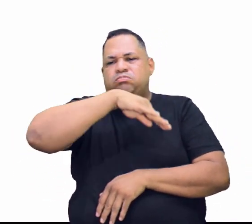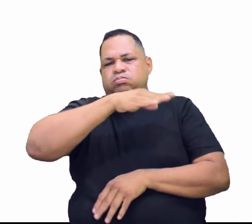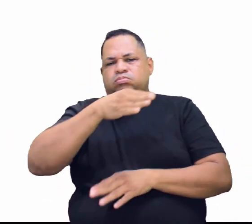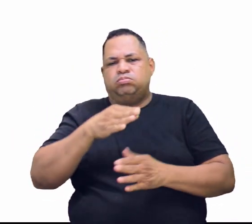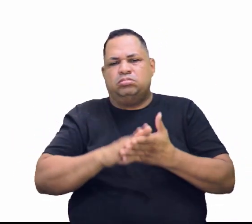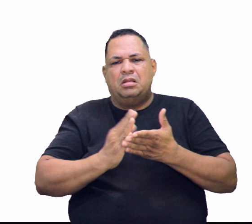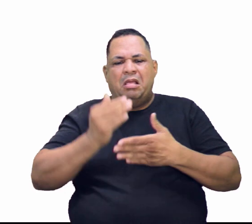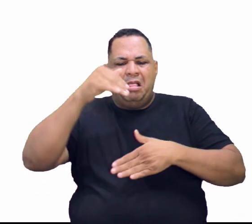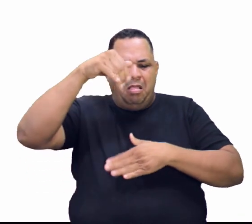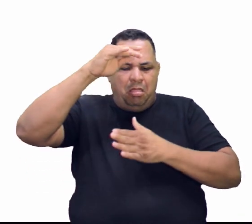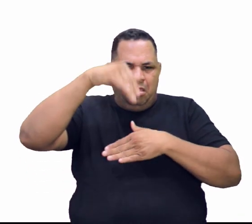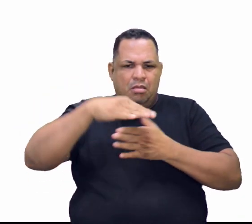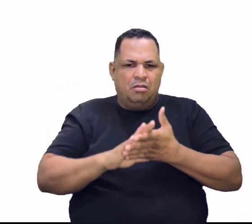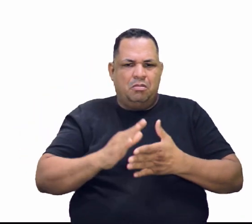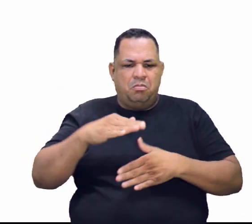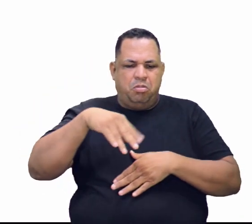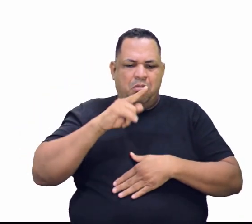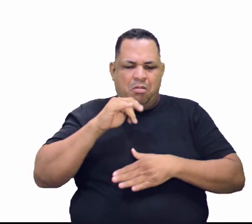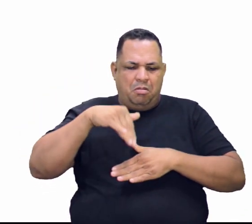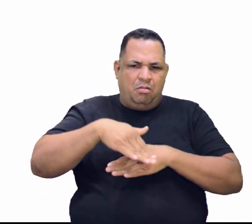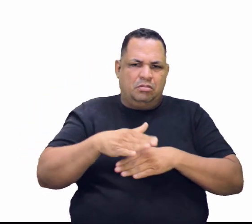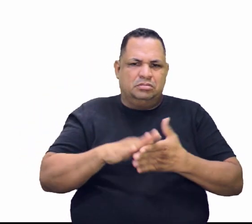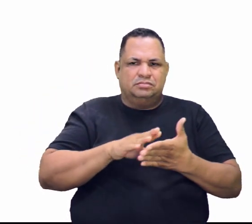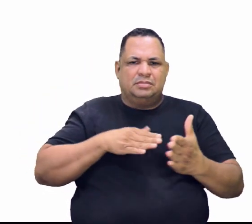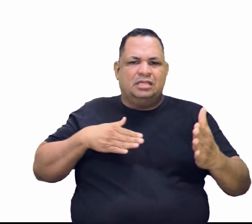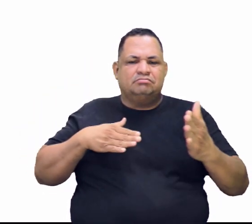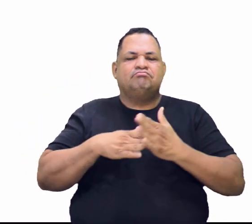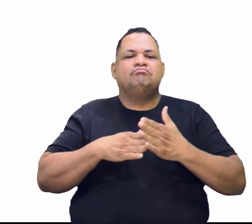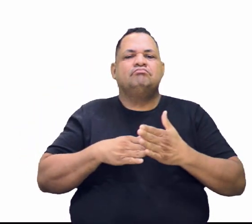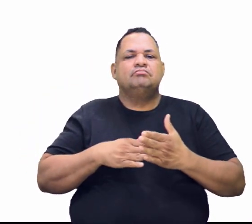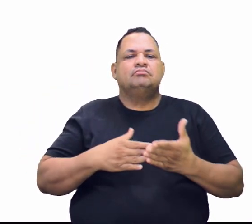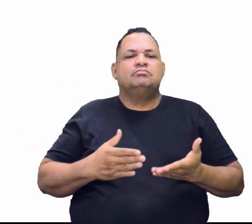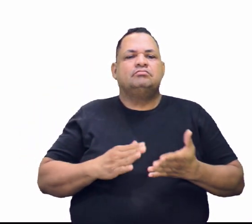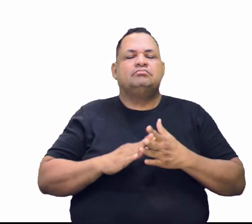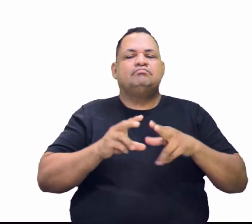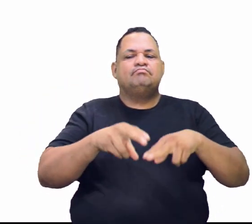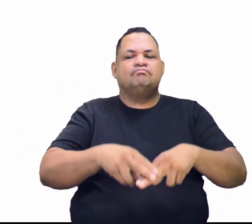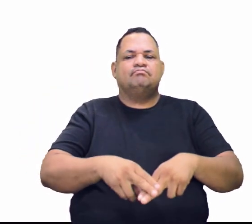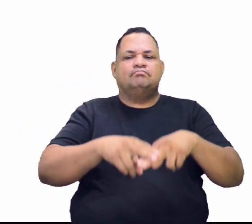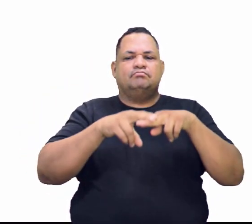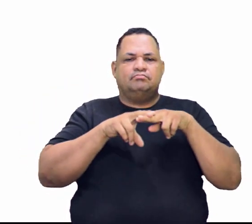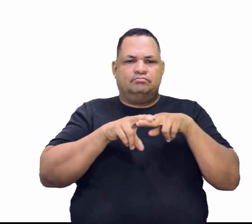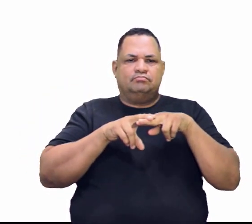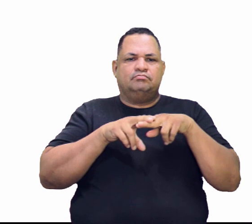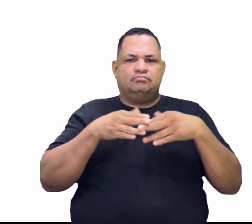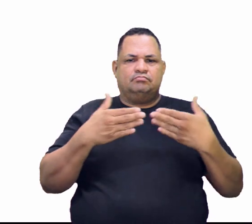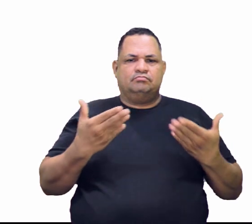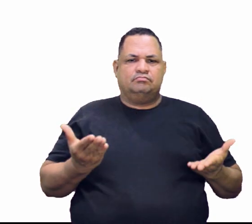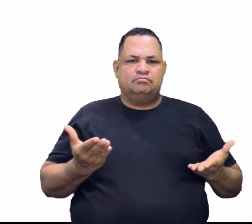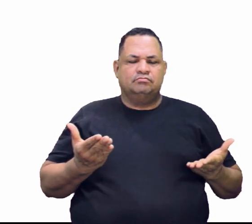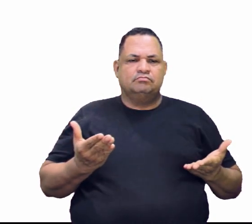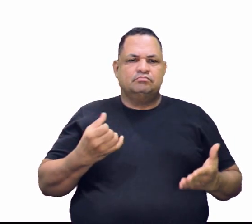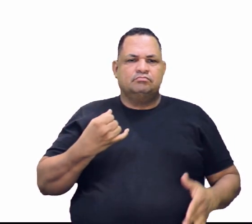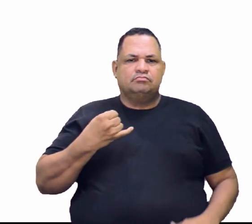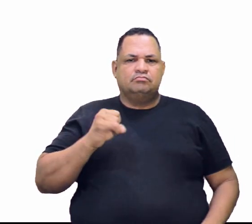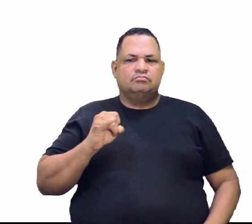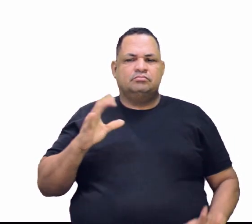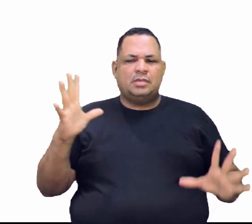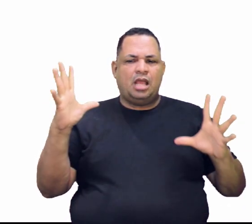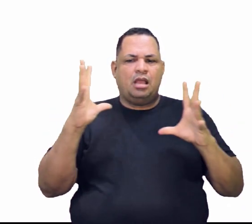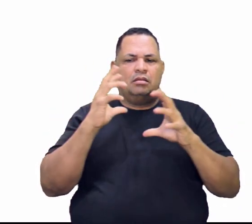serras, precipício, cachoeiras, corredeiras, enfim, até chegar ali, ó. Por isso que desce aqui, ó. Se você